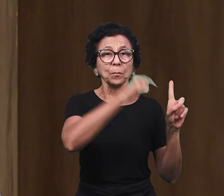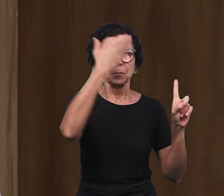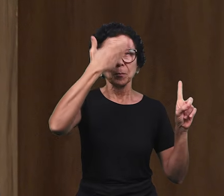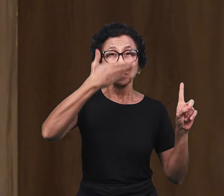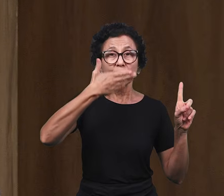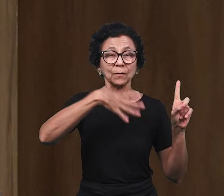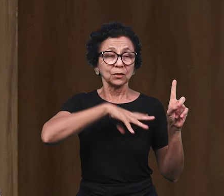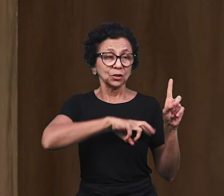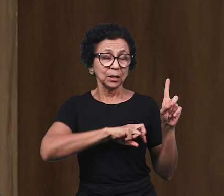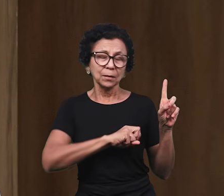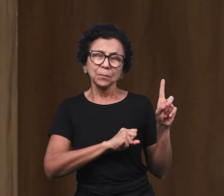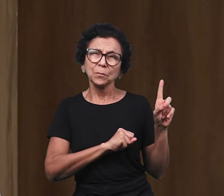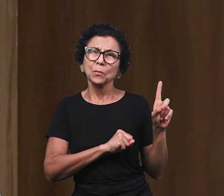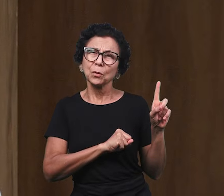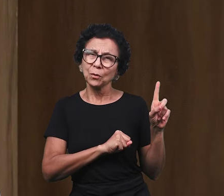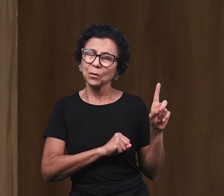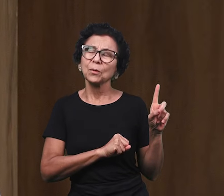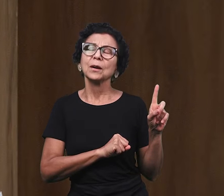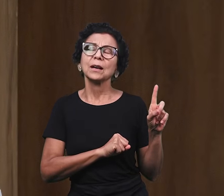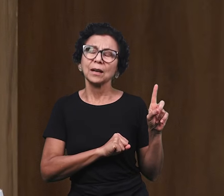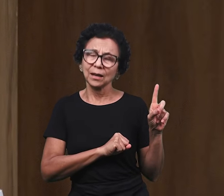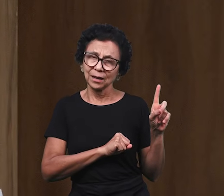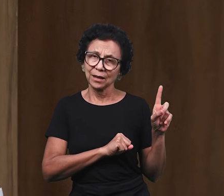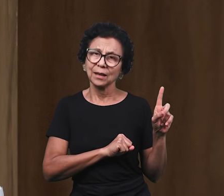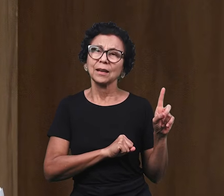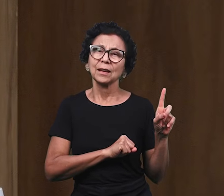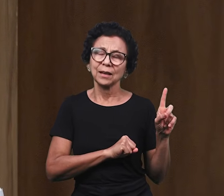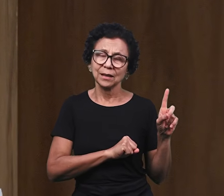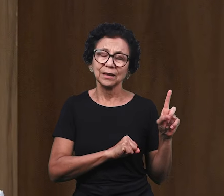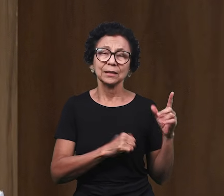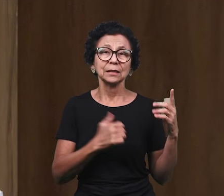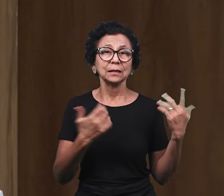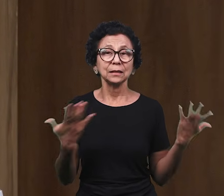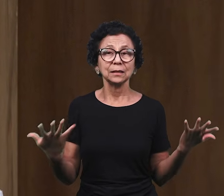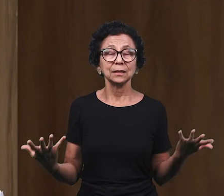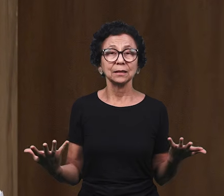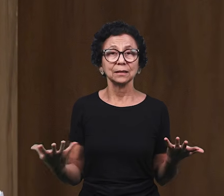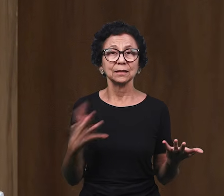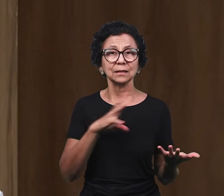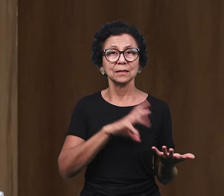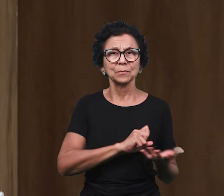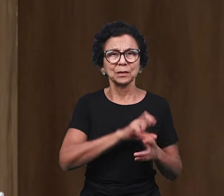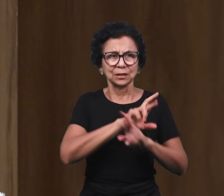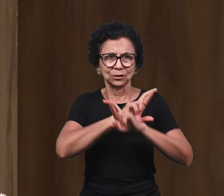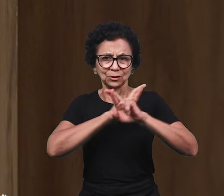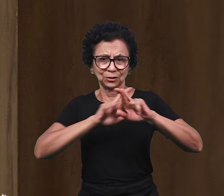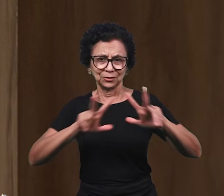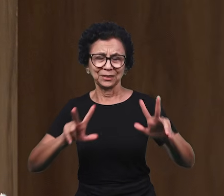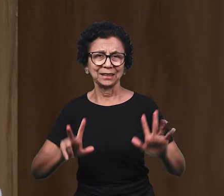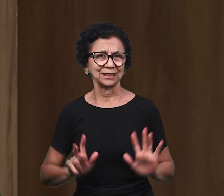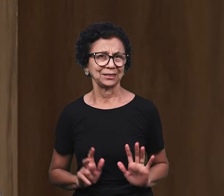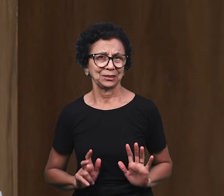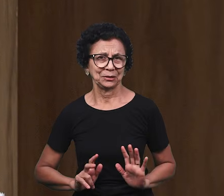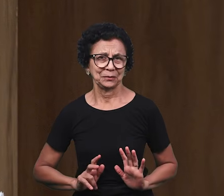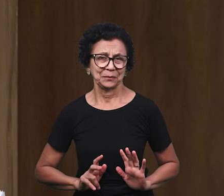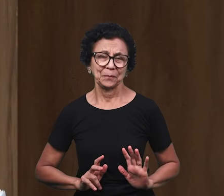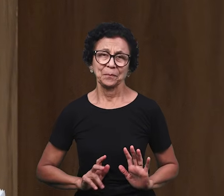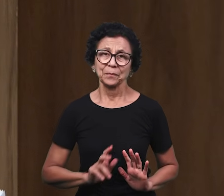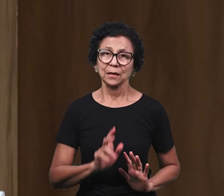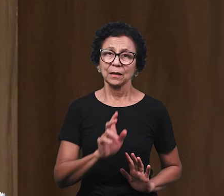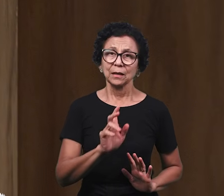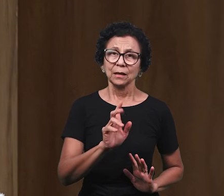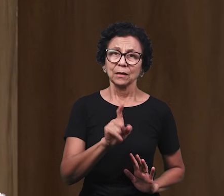nada em troca, por amor a cada um de nós. E esse amor é totalmente diferente. Talvez,